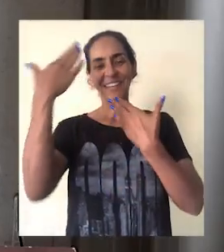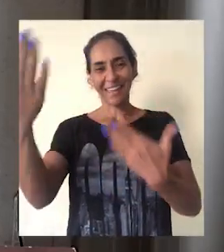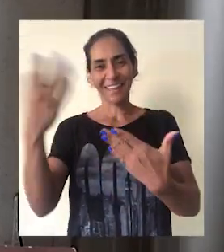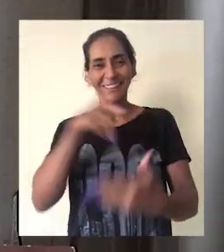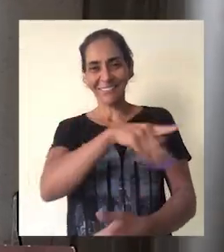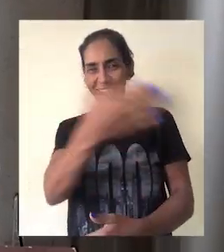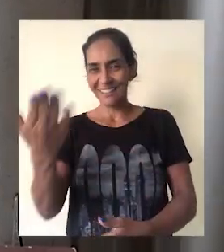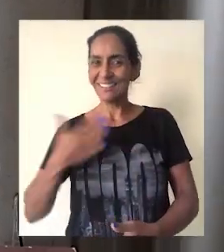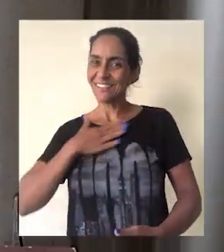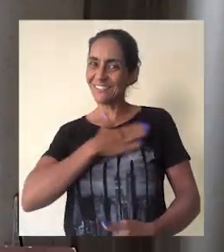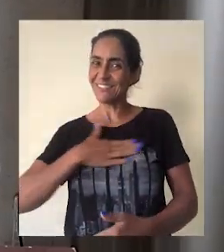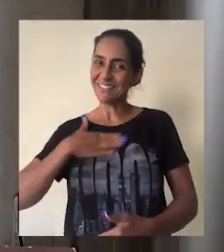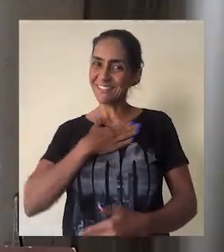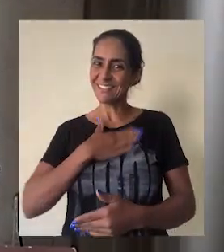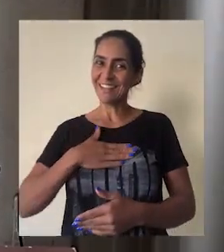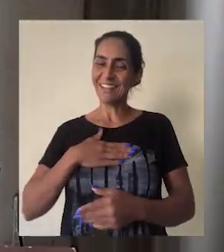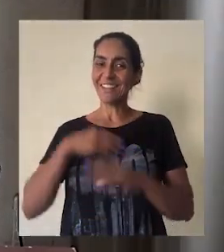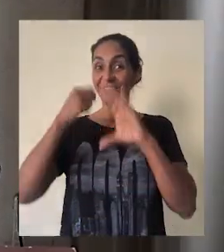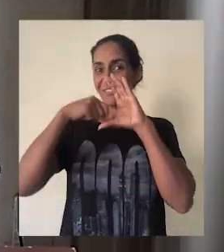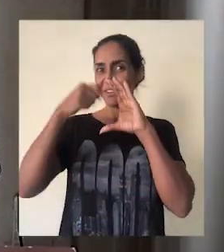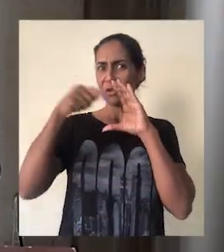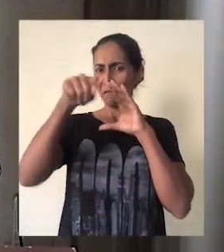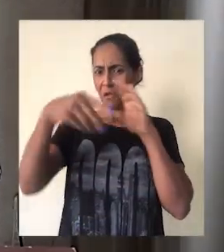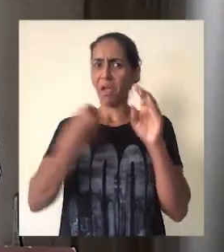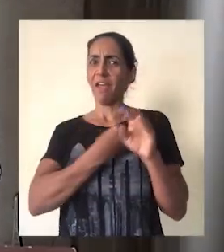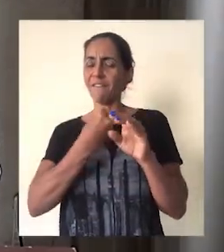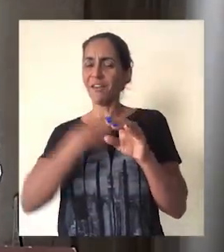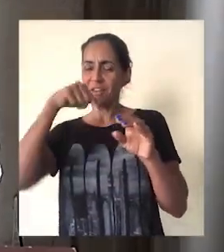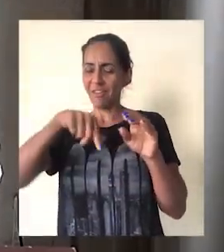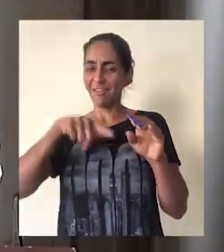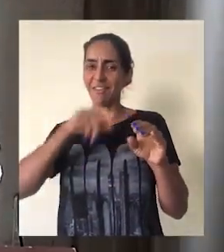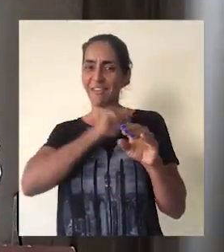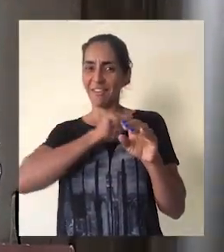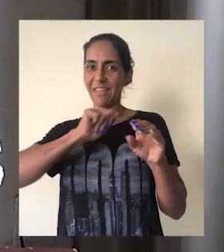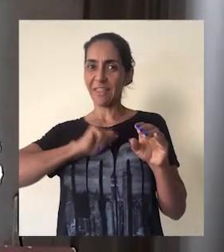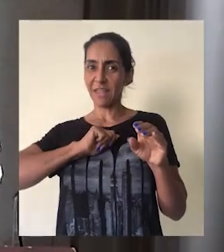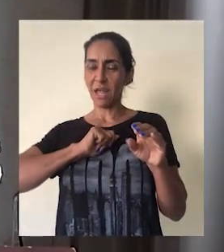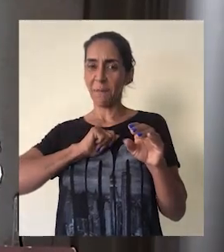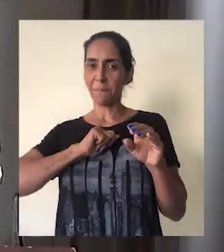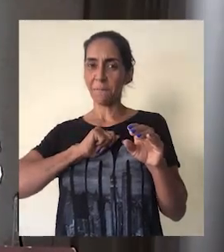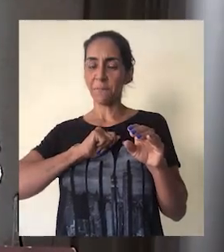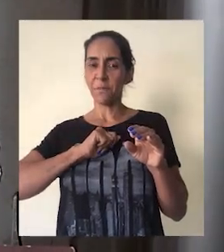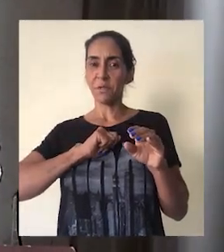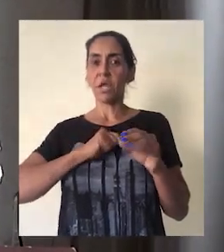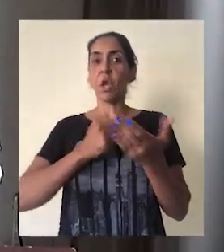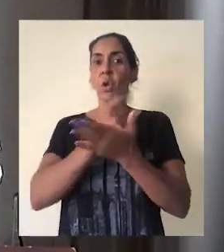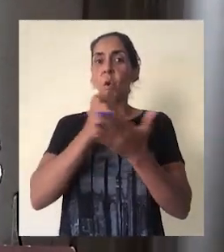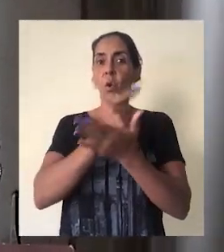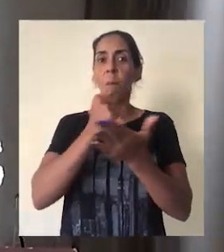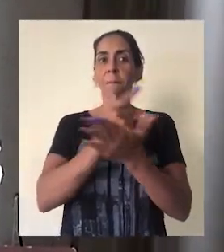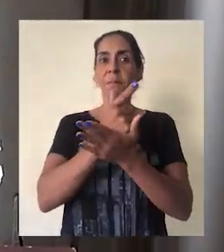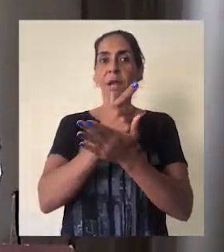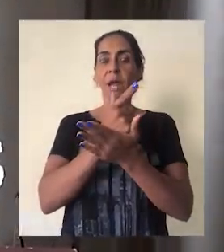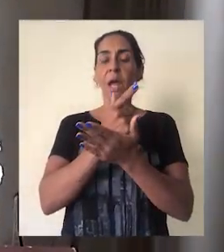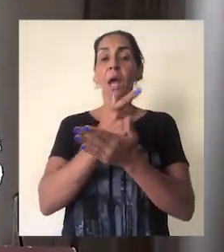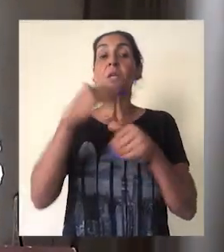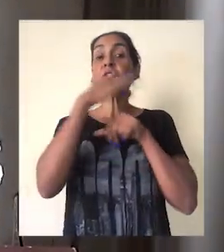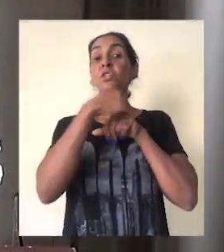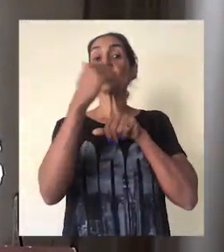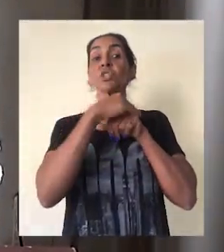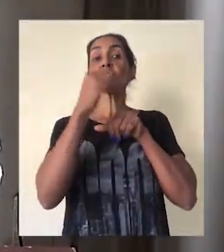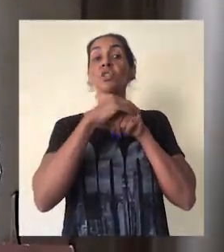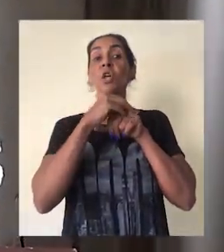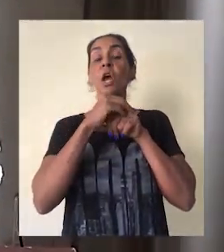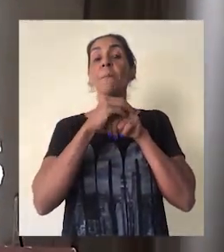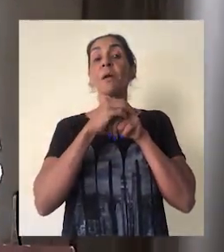tenha gostado desse vídeo. Se você mora aqui em Anápolis, no Goiás, e quer comprar esse livro sem pagar frete, me chama lá no direct do